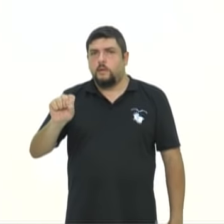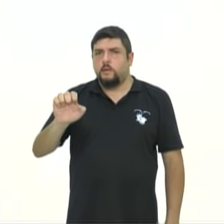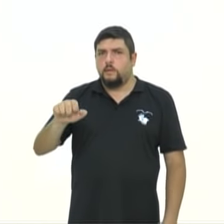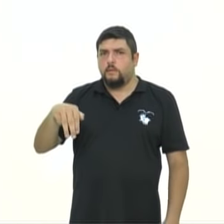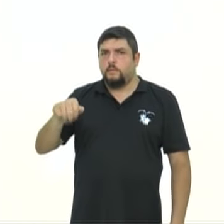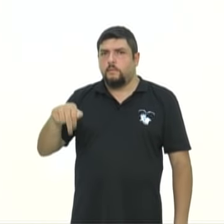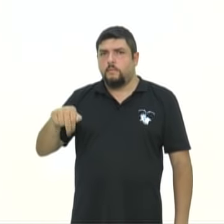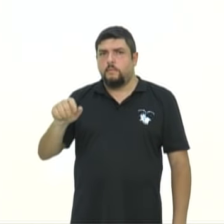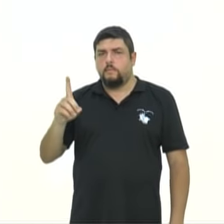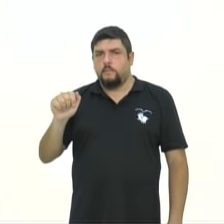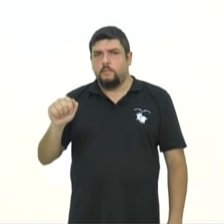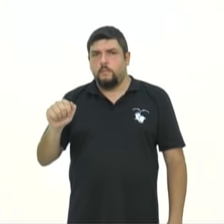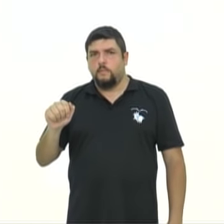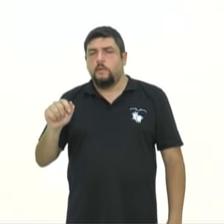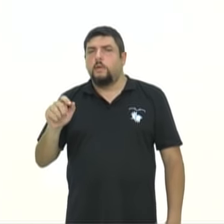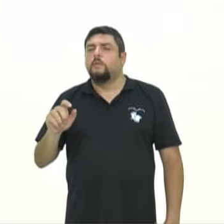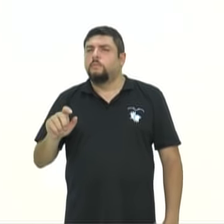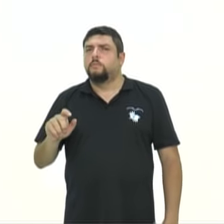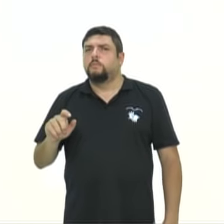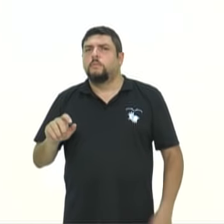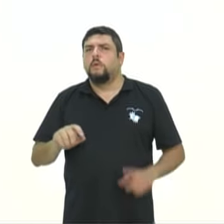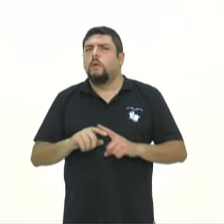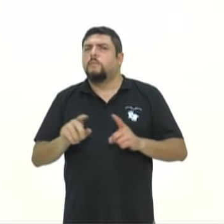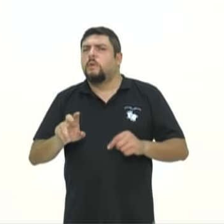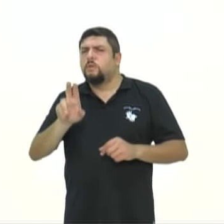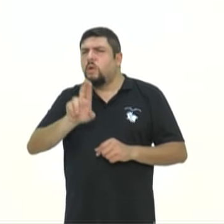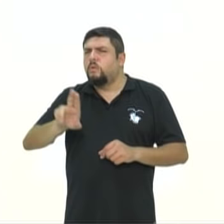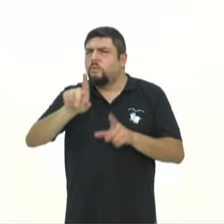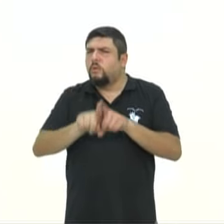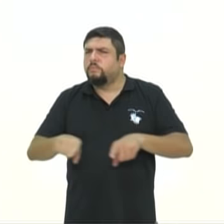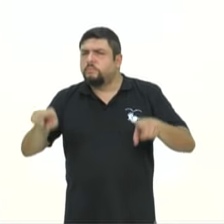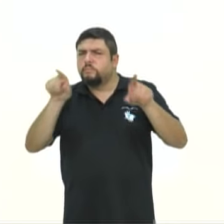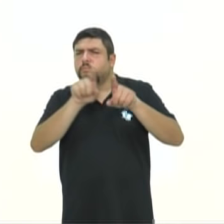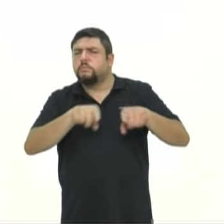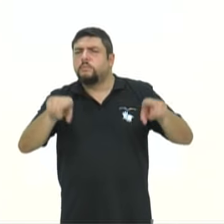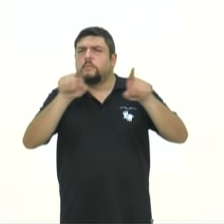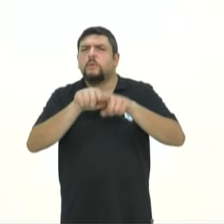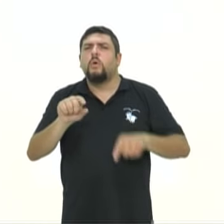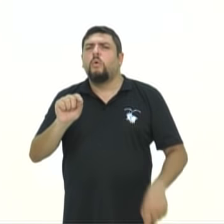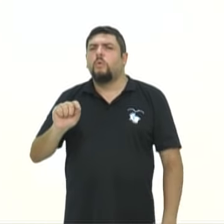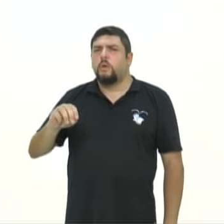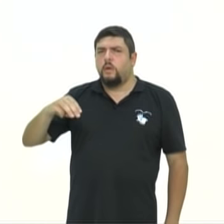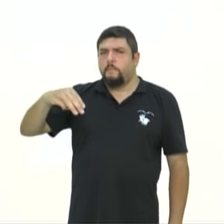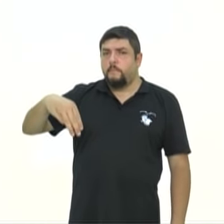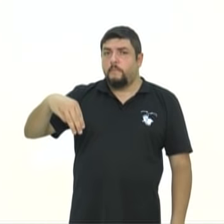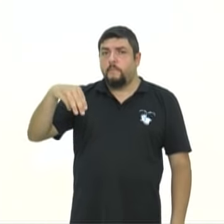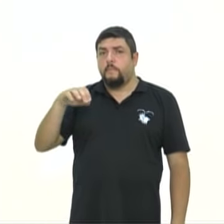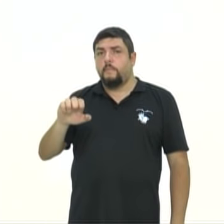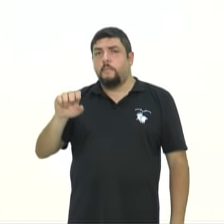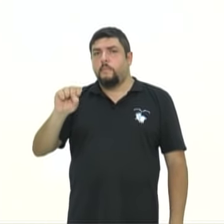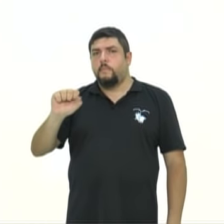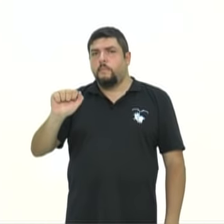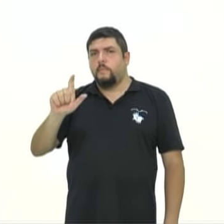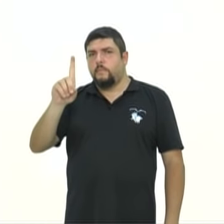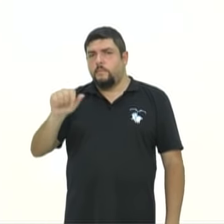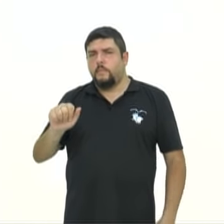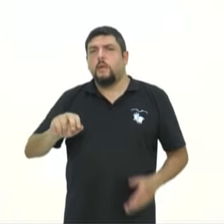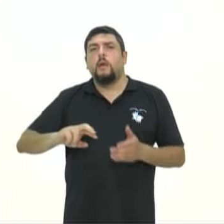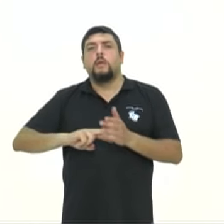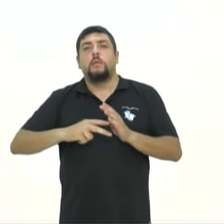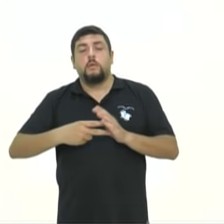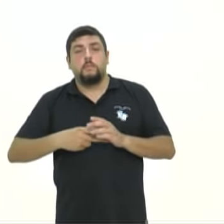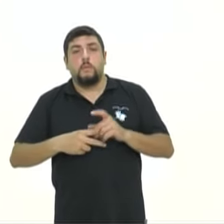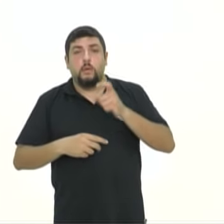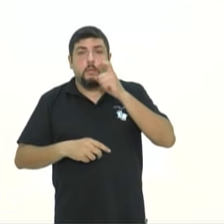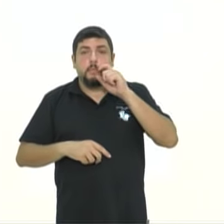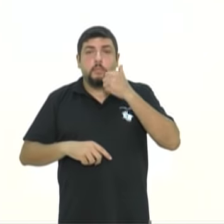frequentemente utilizada é mesada. Mesada vocês com certeza já ouviram falar, né? Referindo-se a um auxílio financeiro recebido uma vez